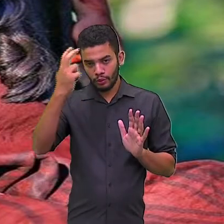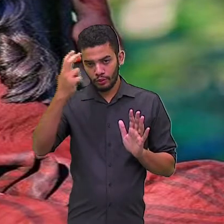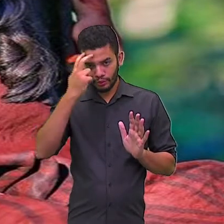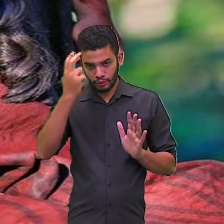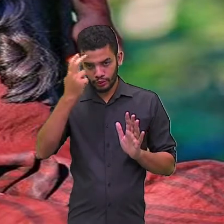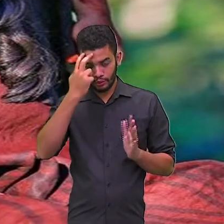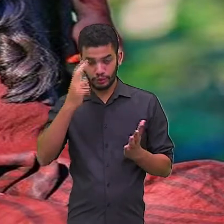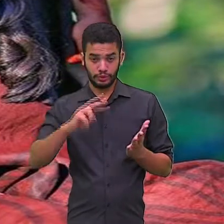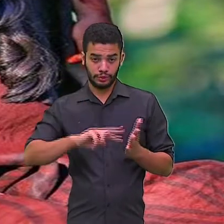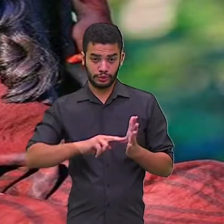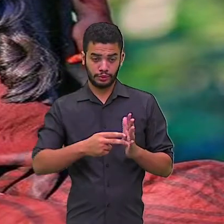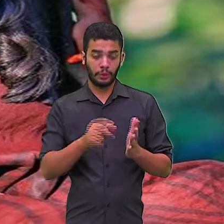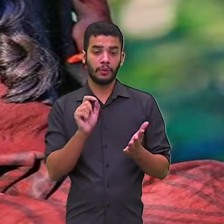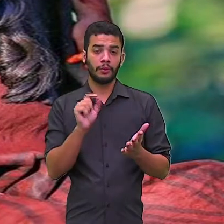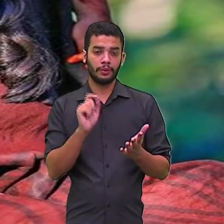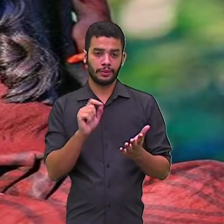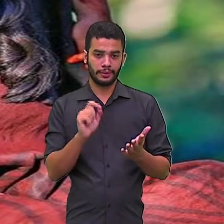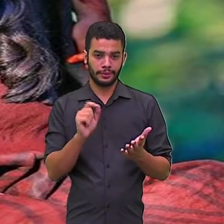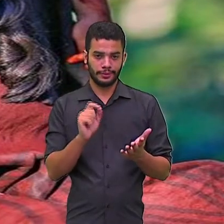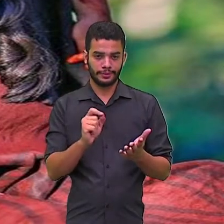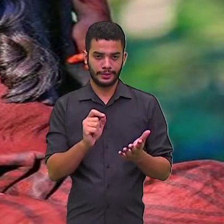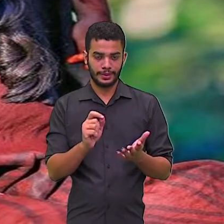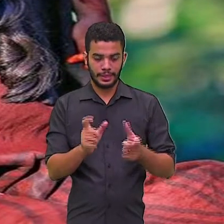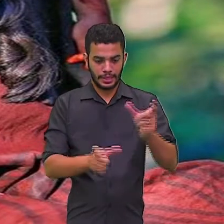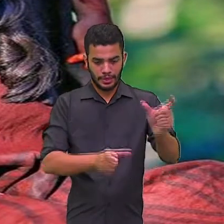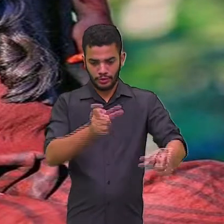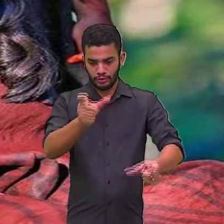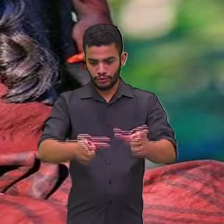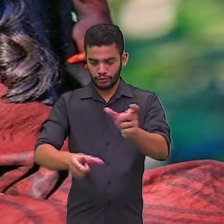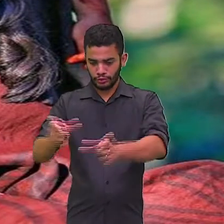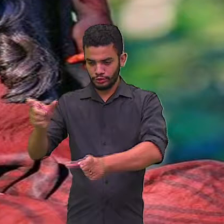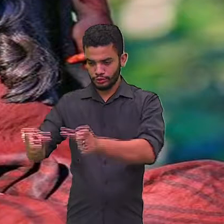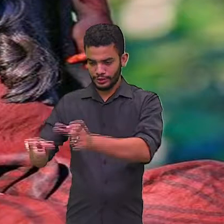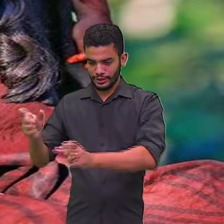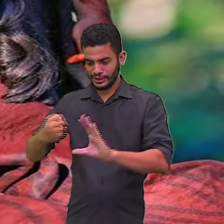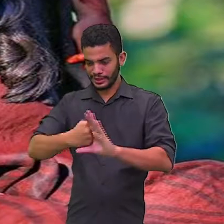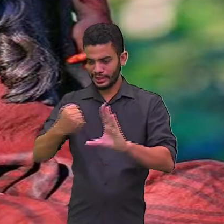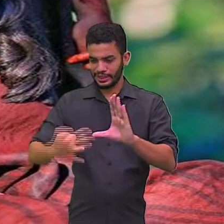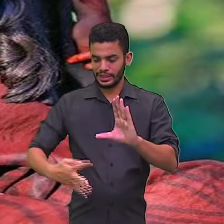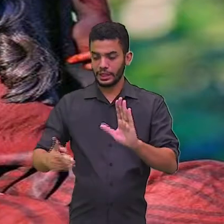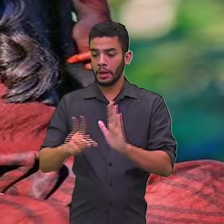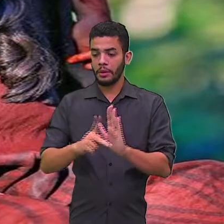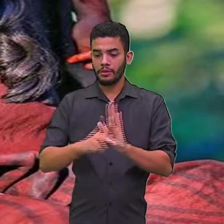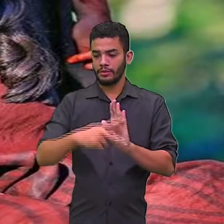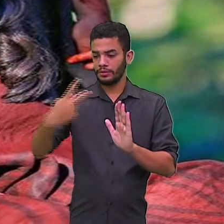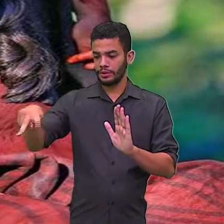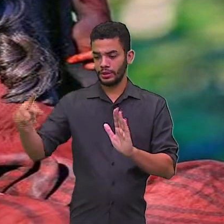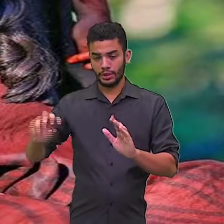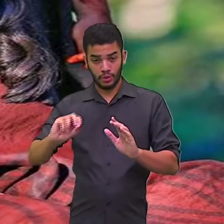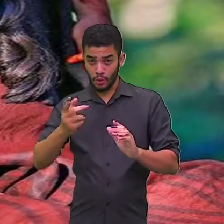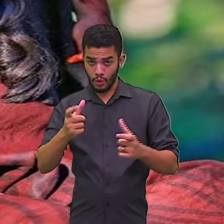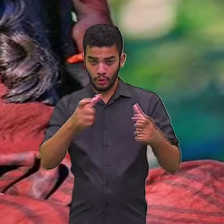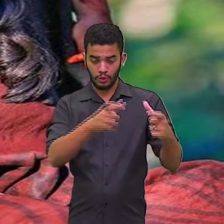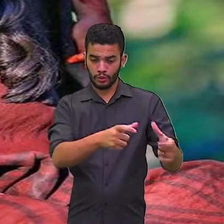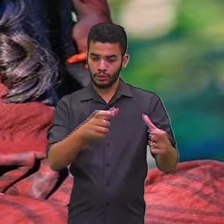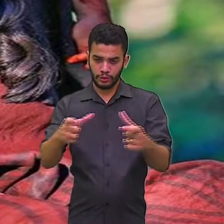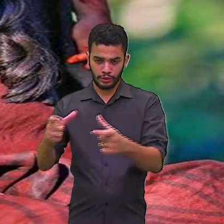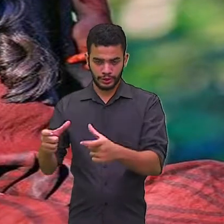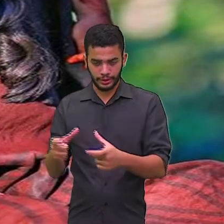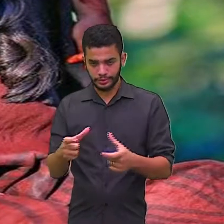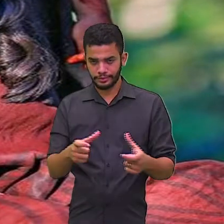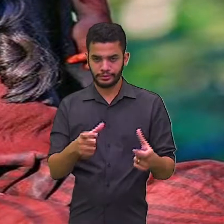e caracterizar alguma pessoa ou coisa. Ou seja, é a soma de